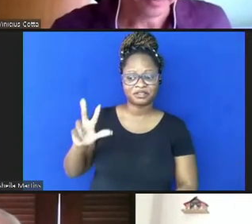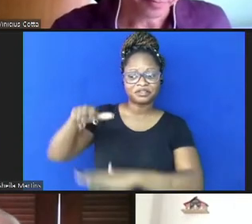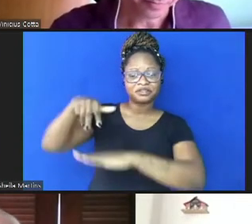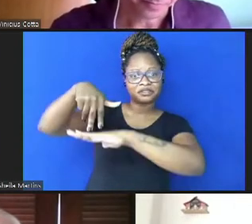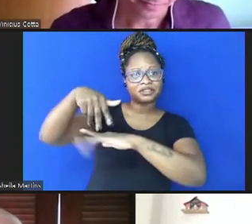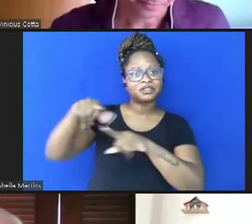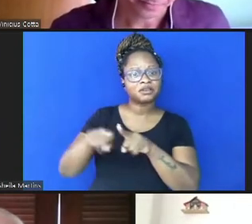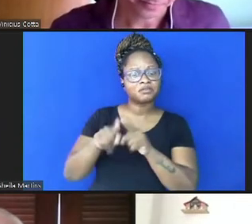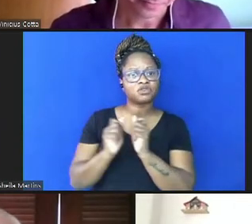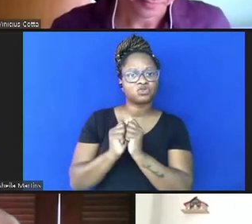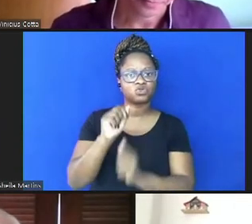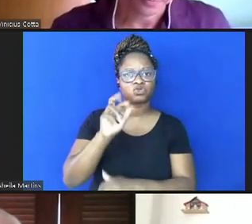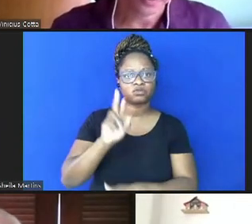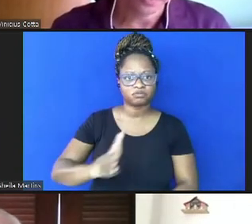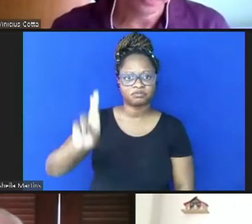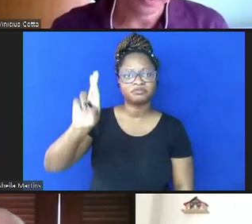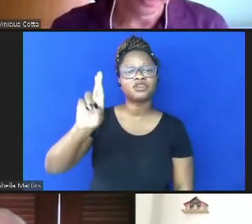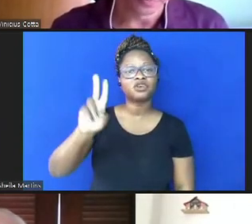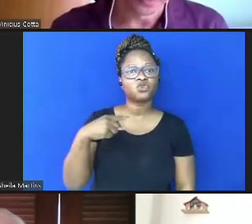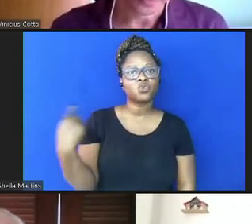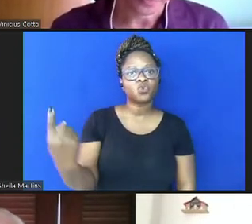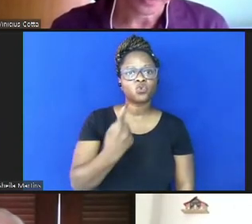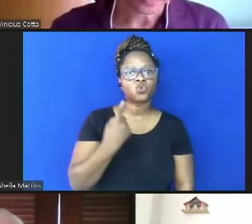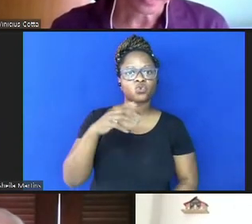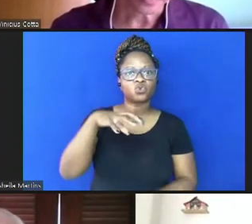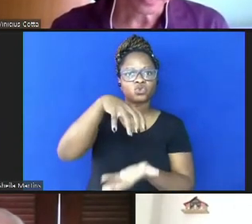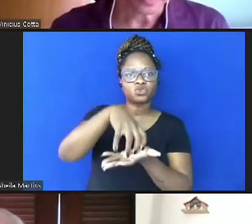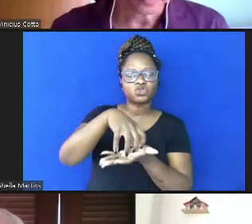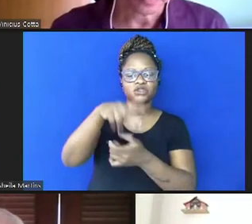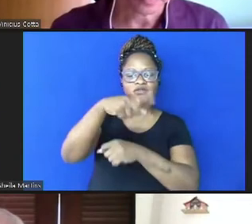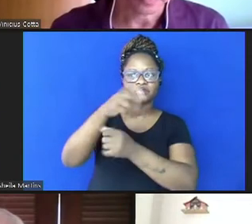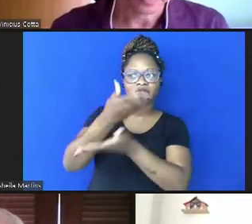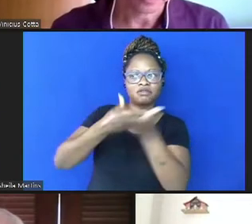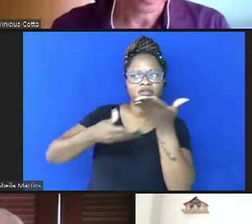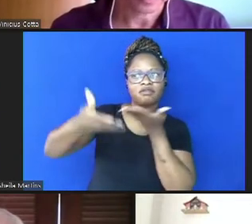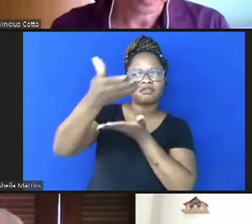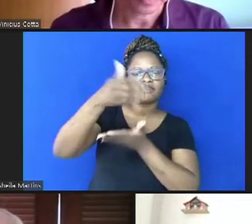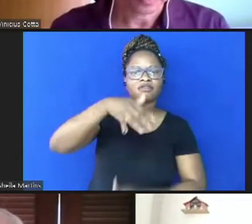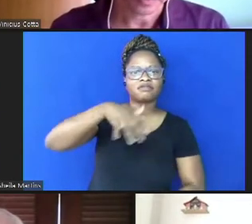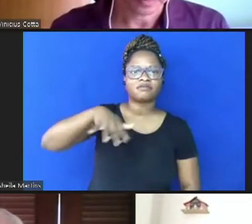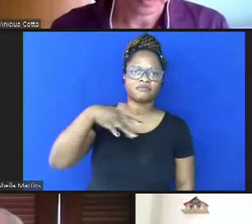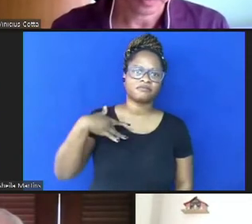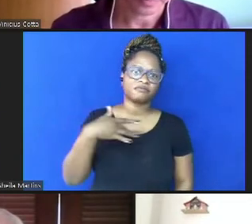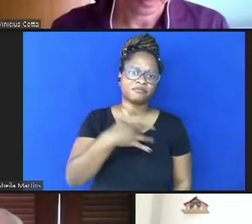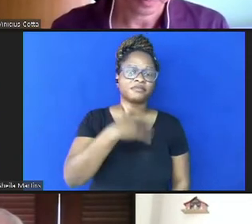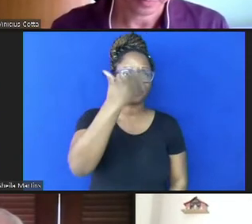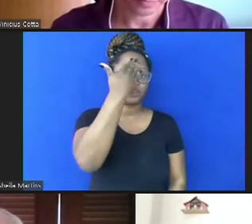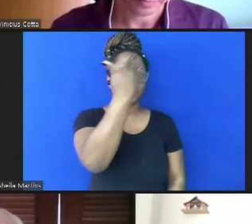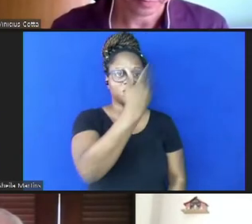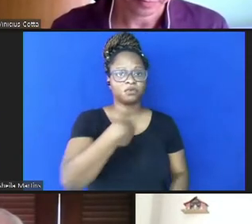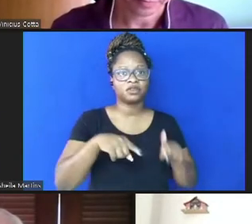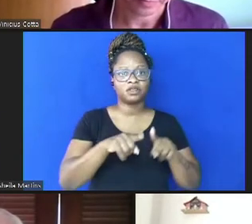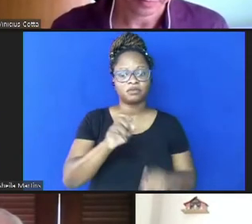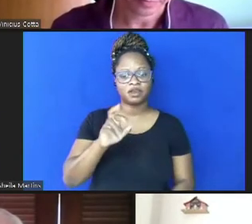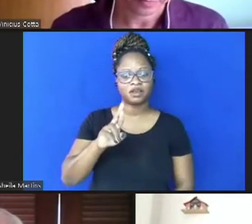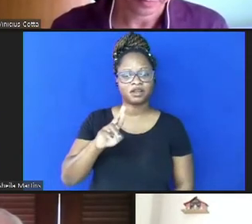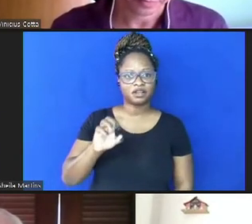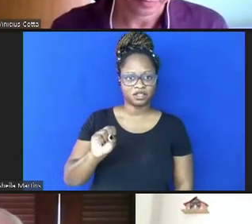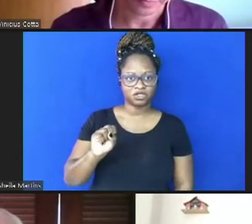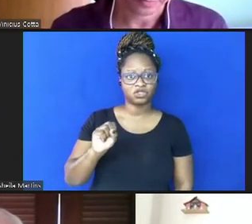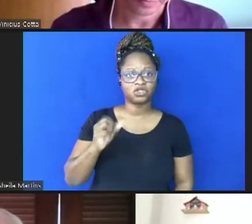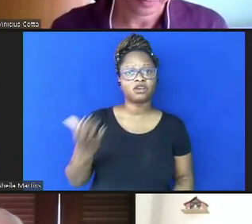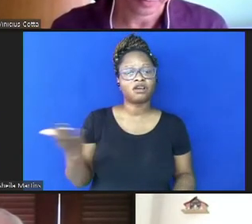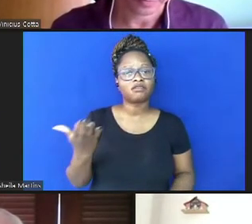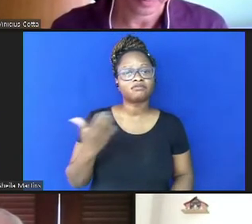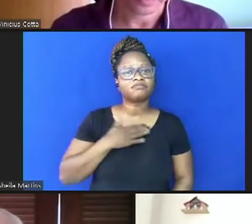conosco, representando o nosso Centro de Relações Internacionais em Saúde. Muito obrigada, Cris. E eu